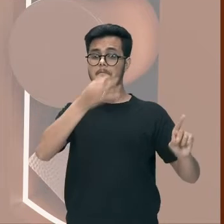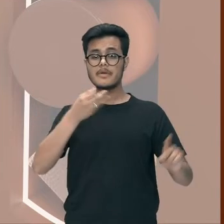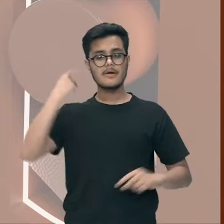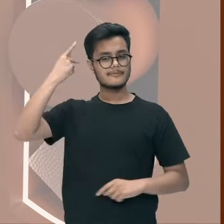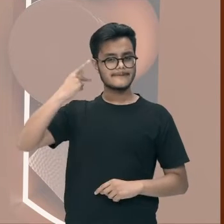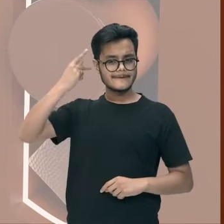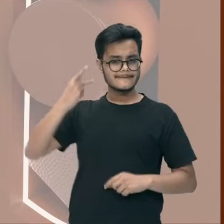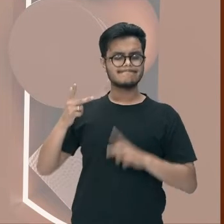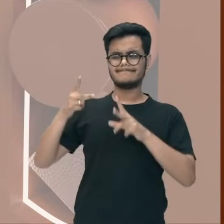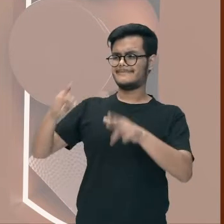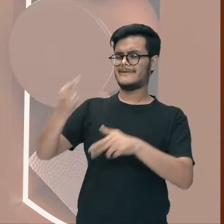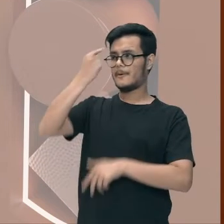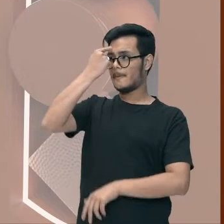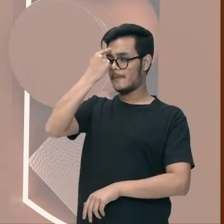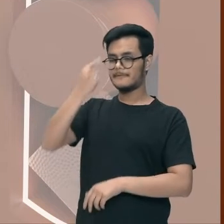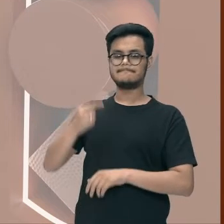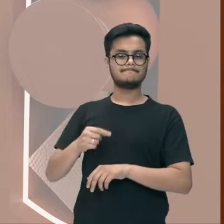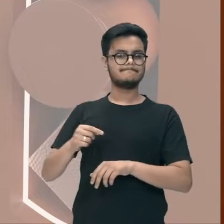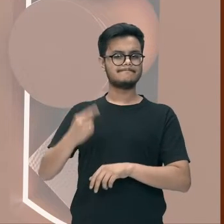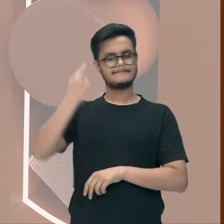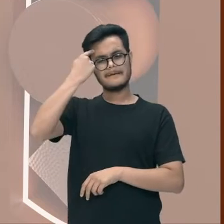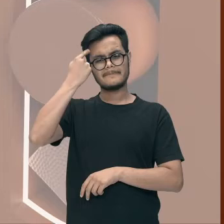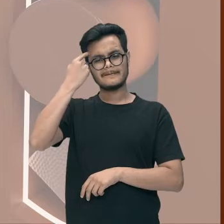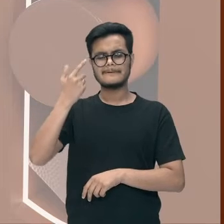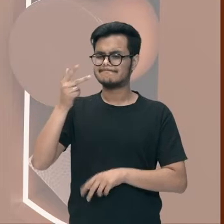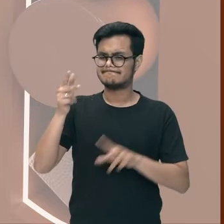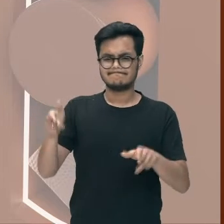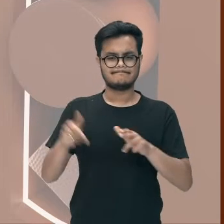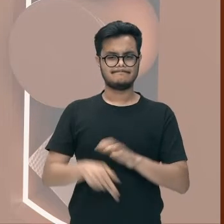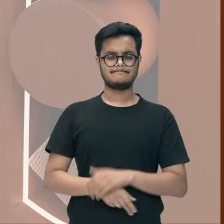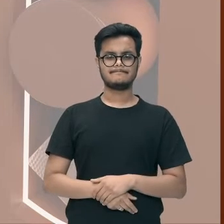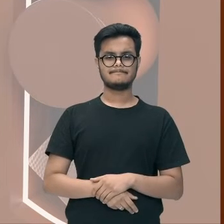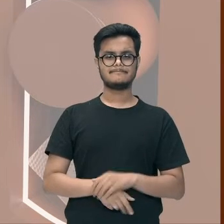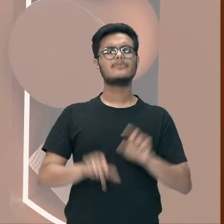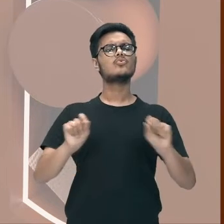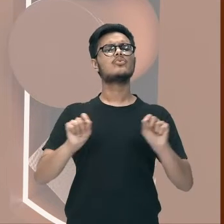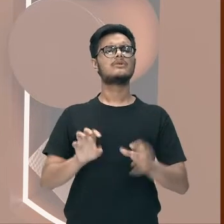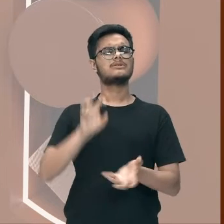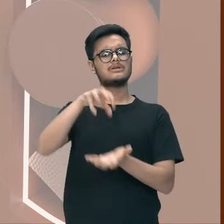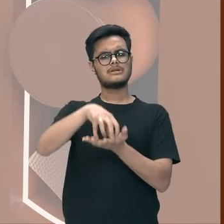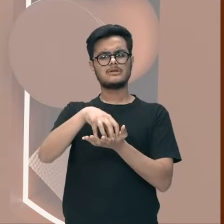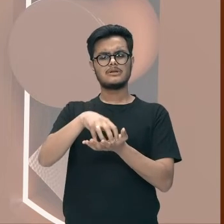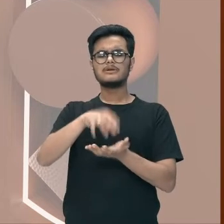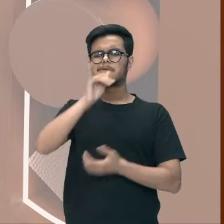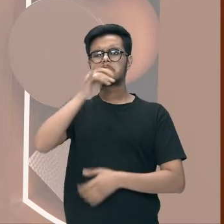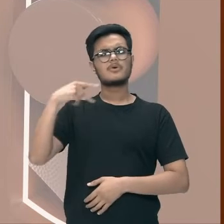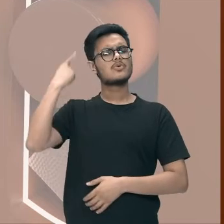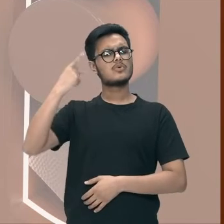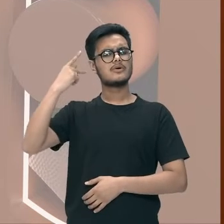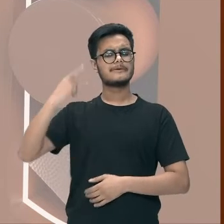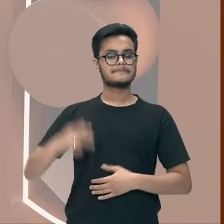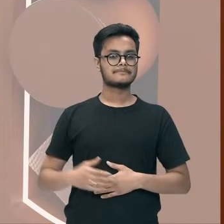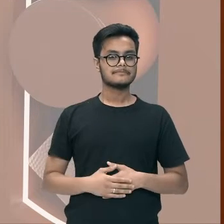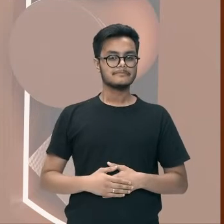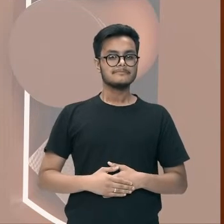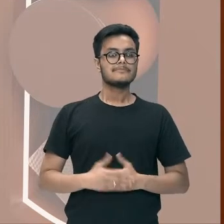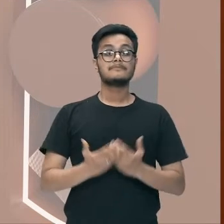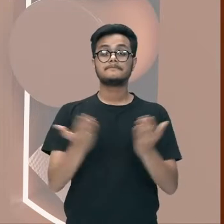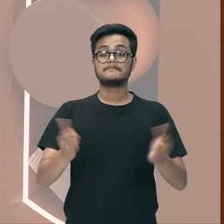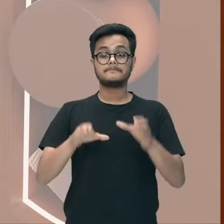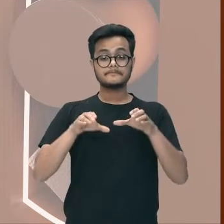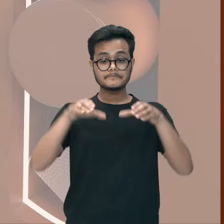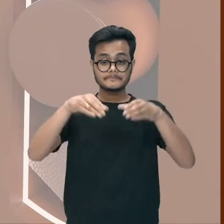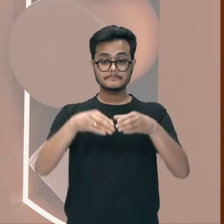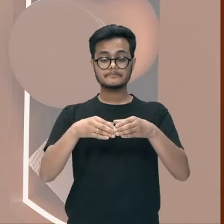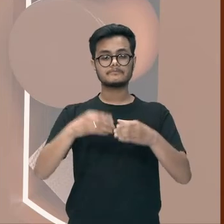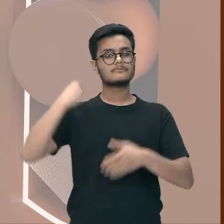ideologicamente eles pensavam igual, não é isso? Veja, o que é um partido? Partido político. Partido político,